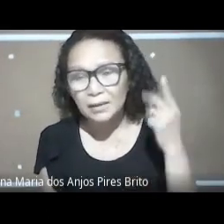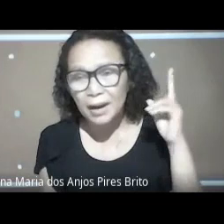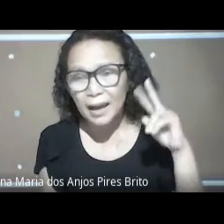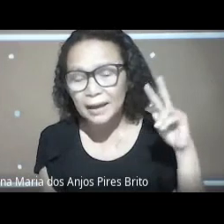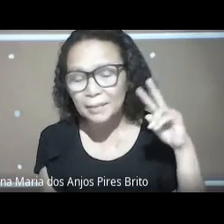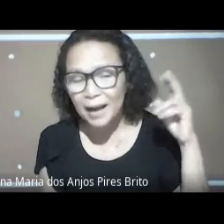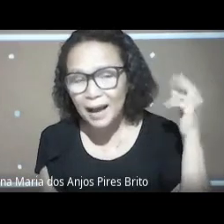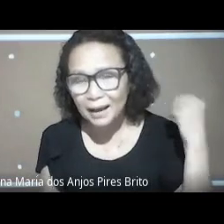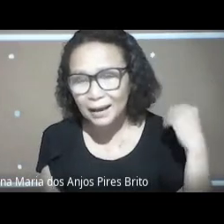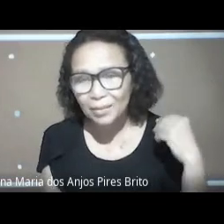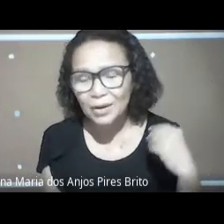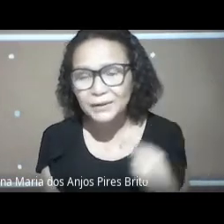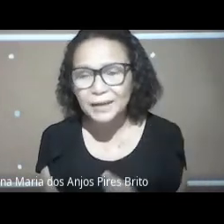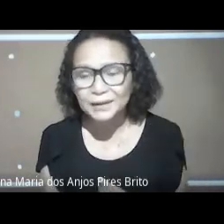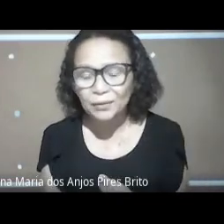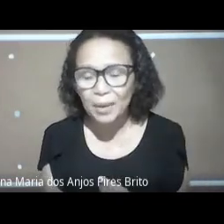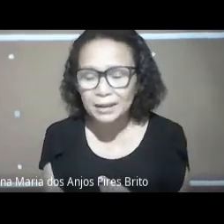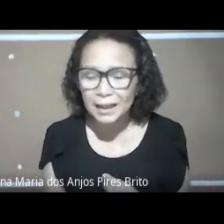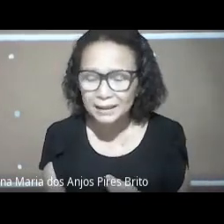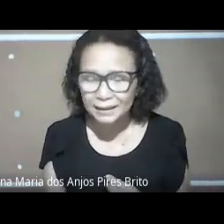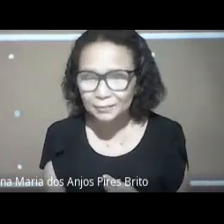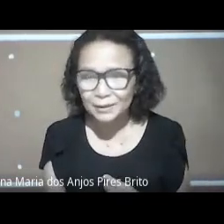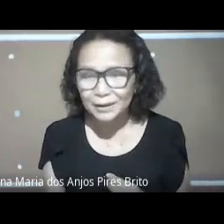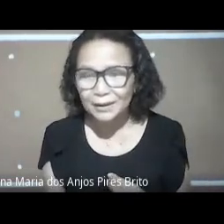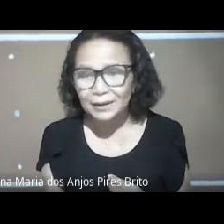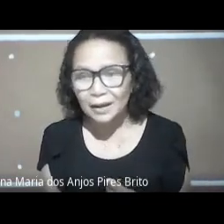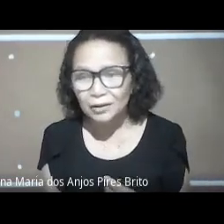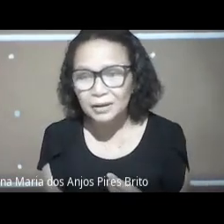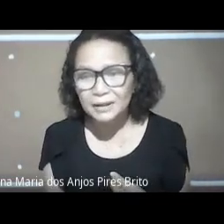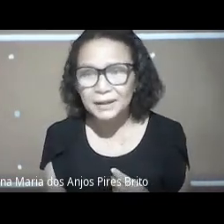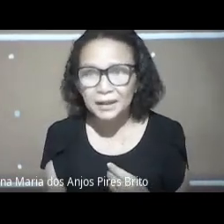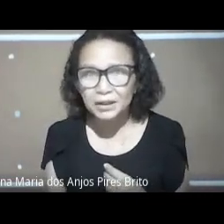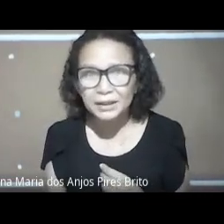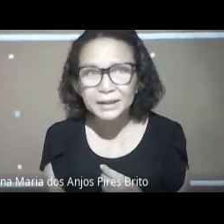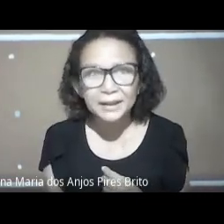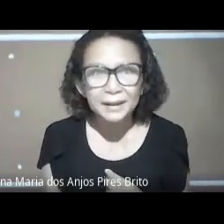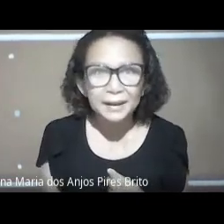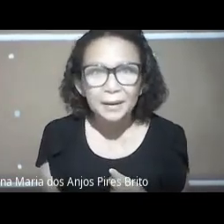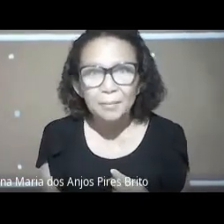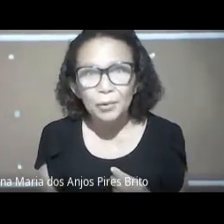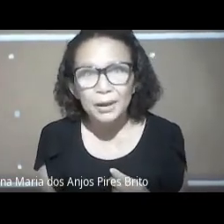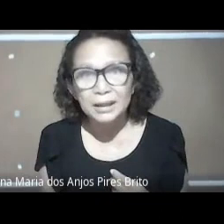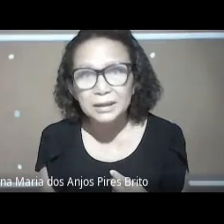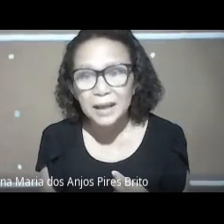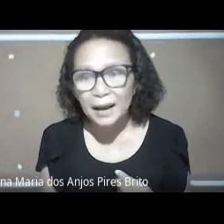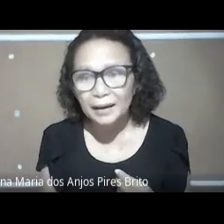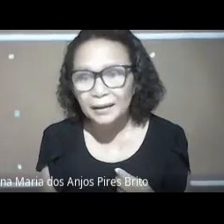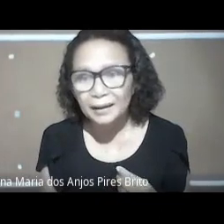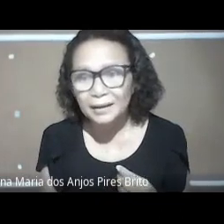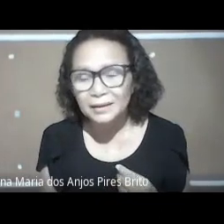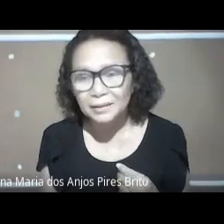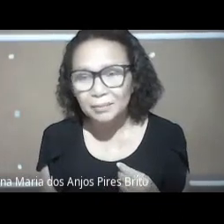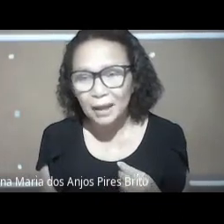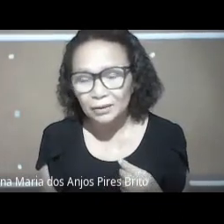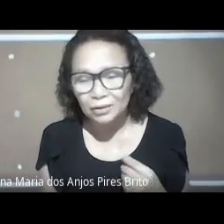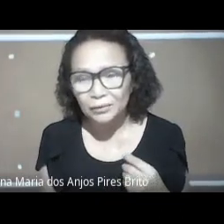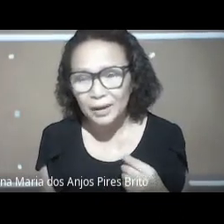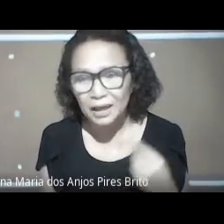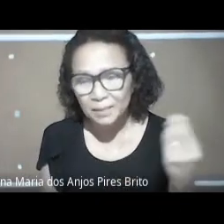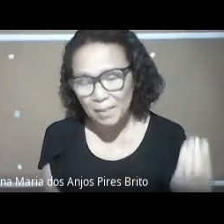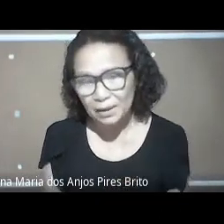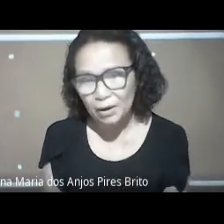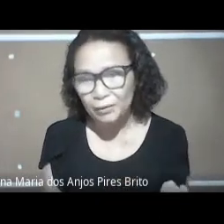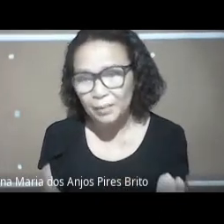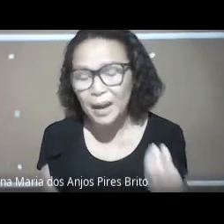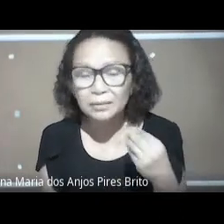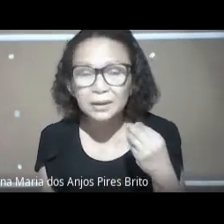Vocês irão relembrar aquele processo de alfabetização. Tá? Não existe, assim, muitas técnicas e métodos